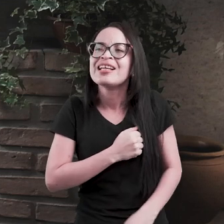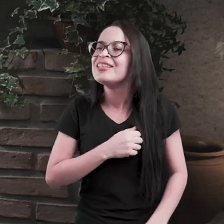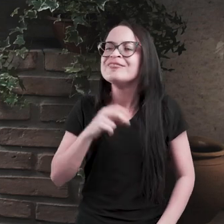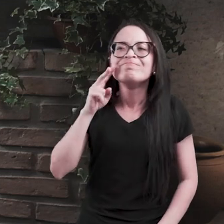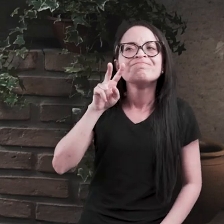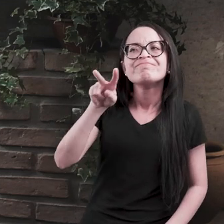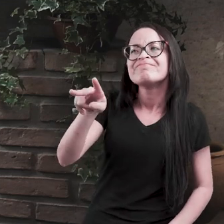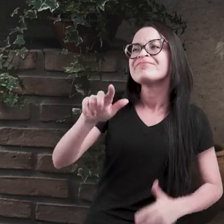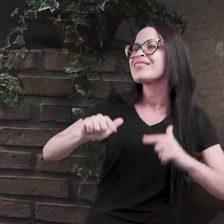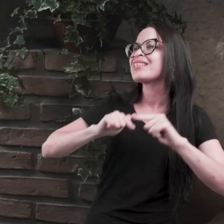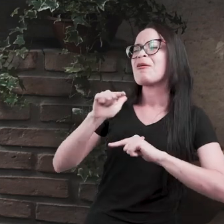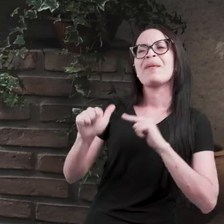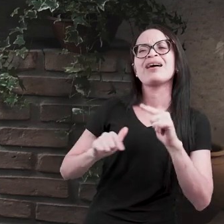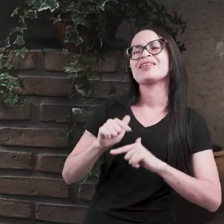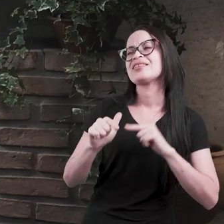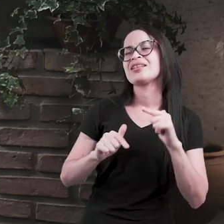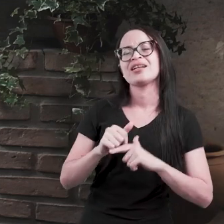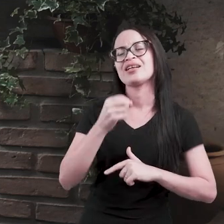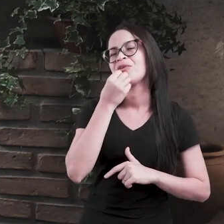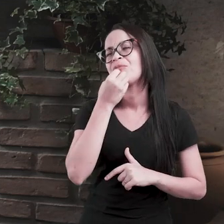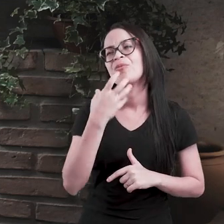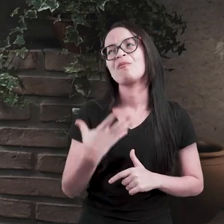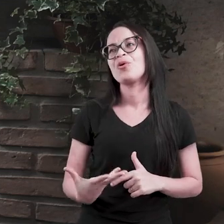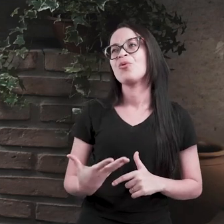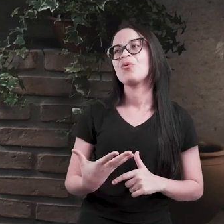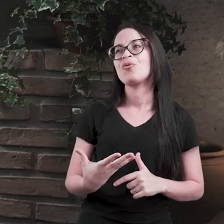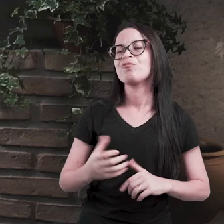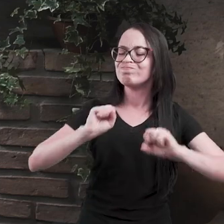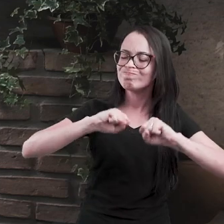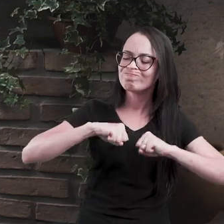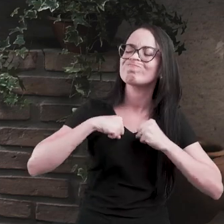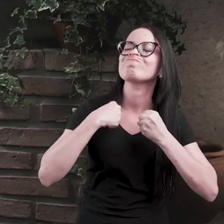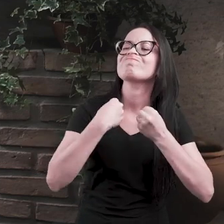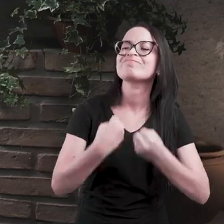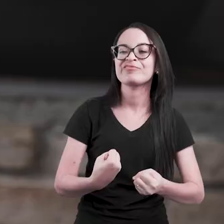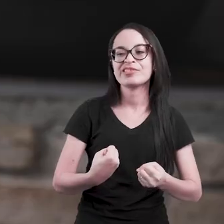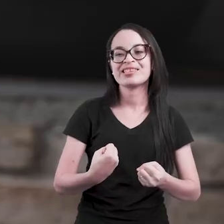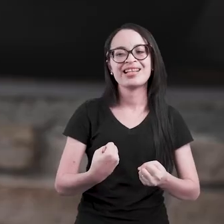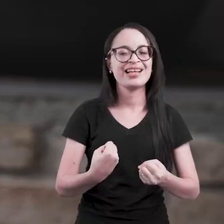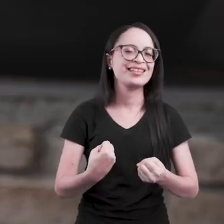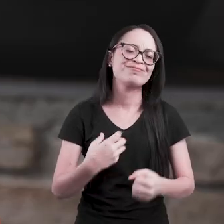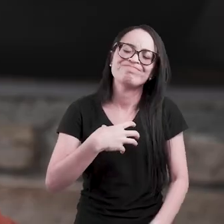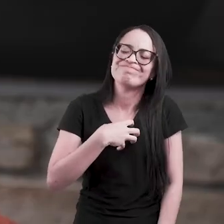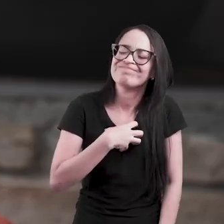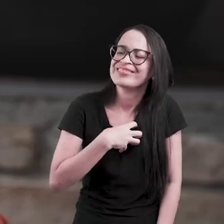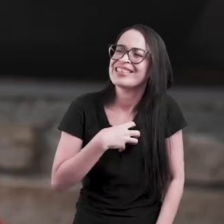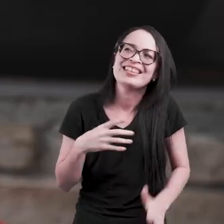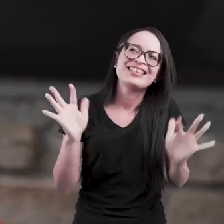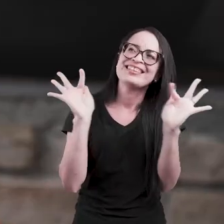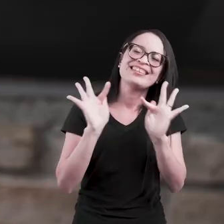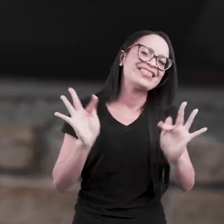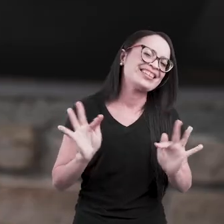elas trabalhando com aquele mesmo, com muito prazer, esforçadas, no maior prazer do